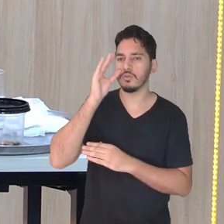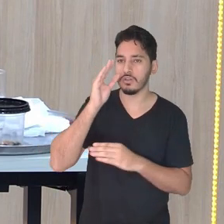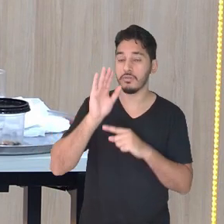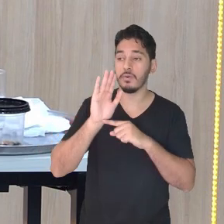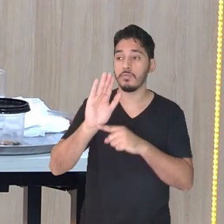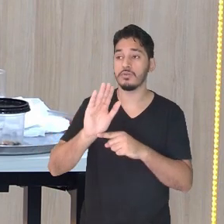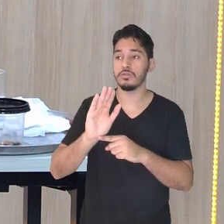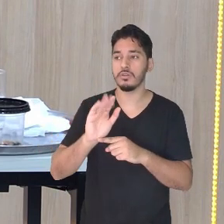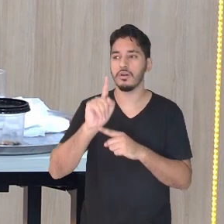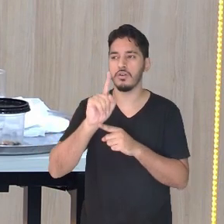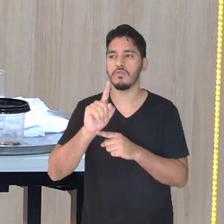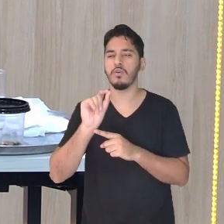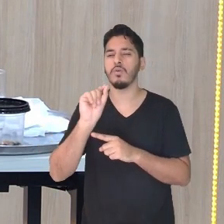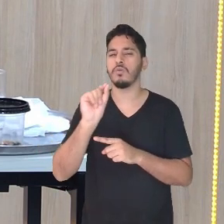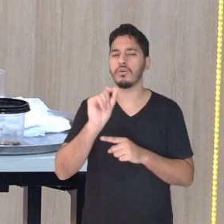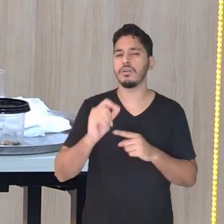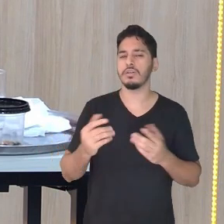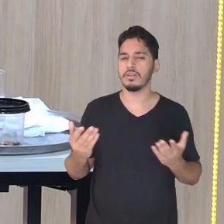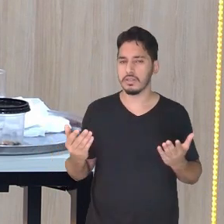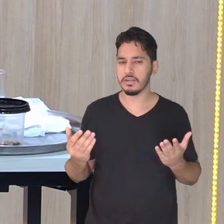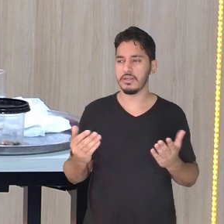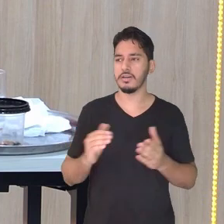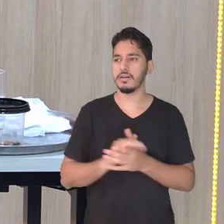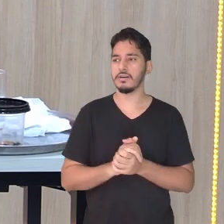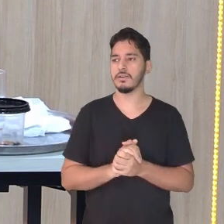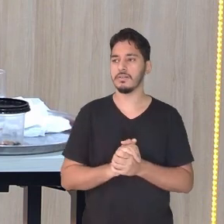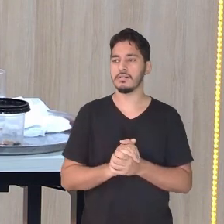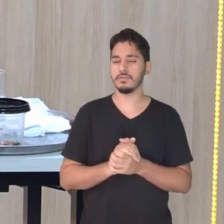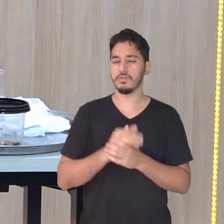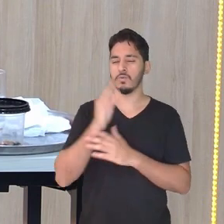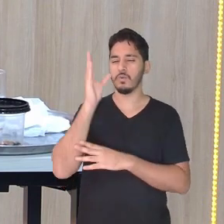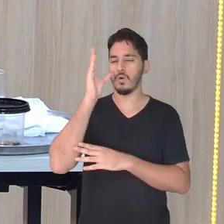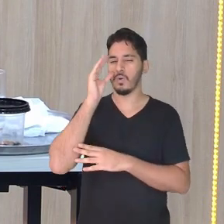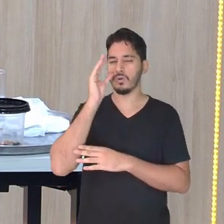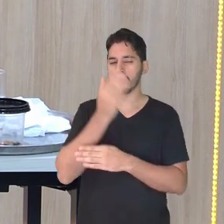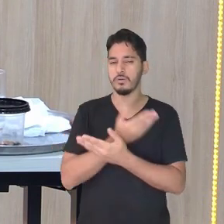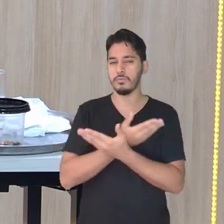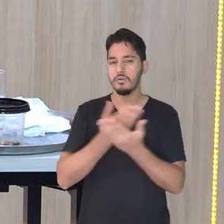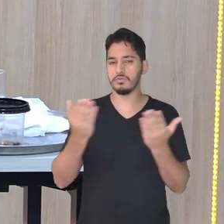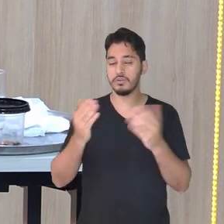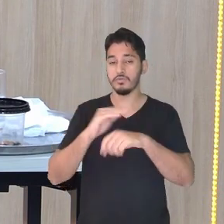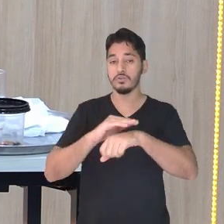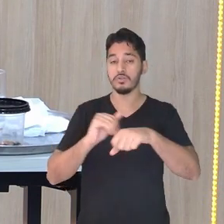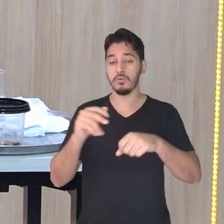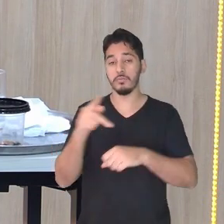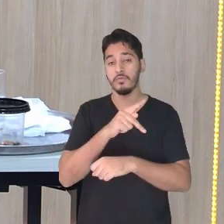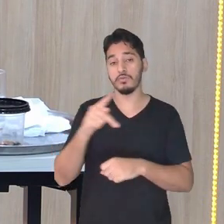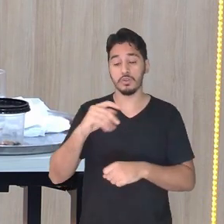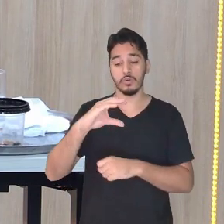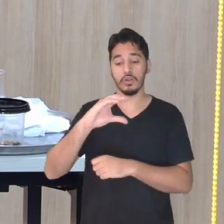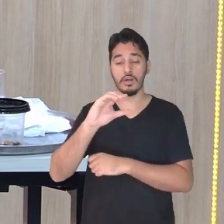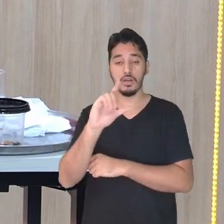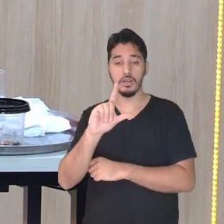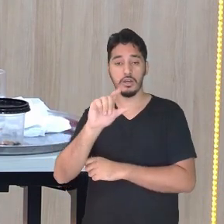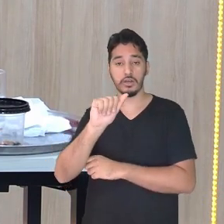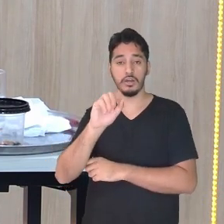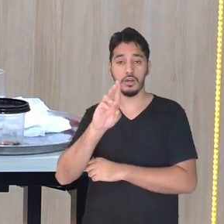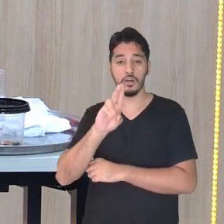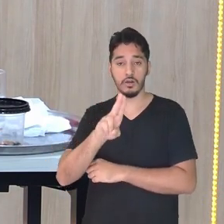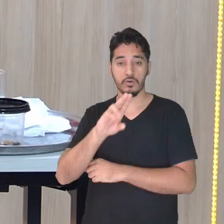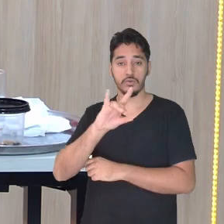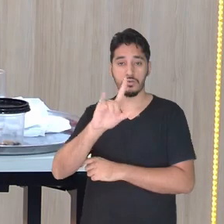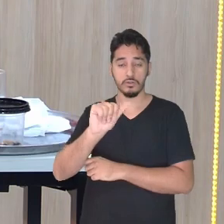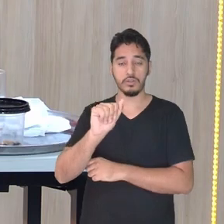mostrar. Eu vou deixar aqui, né, uma curiosidade. Vou chamar a professora Cláudia para ela se despedir de vocês e